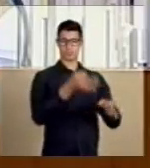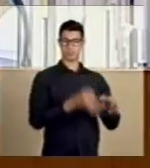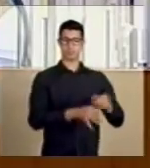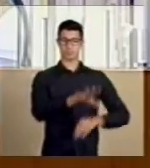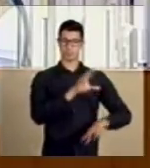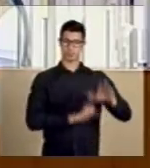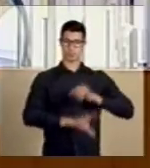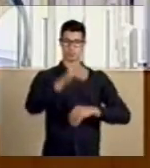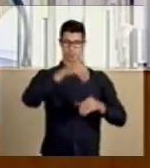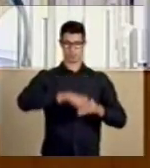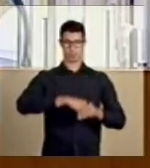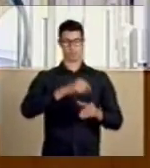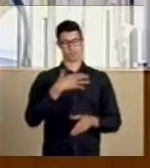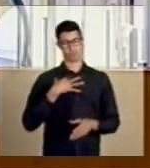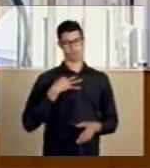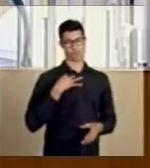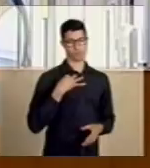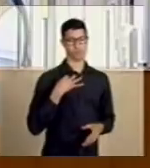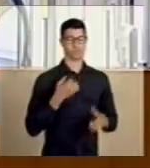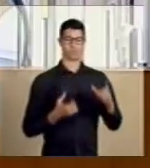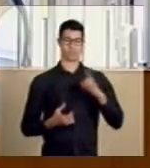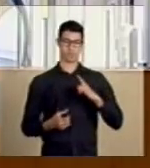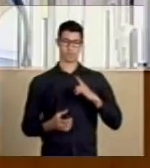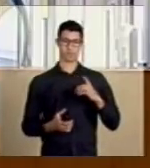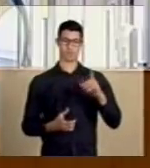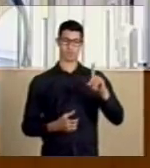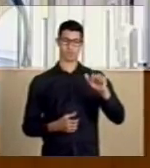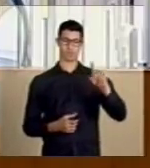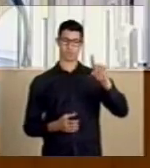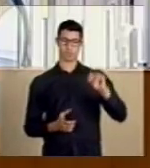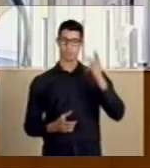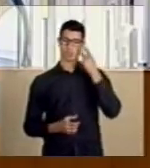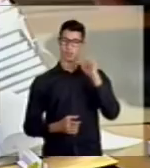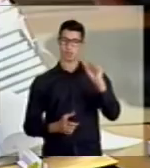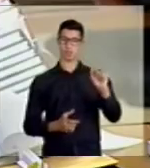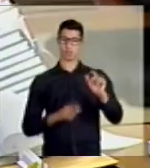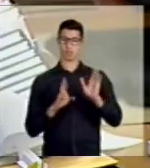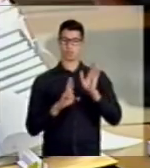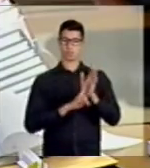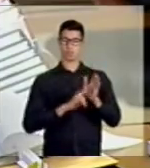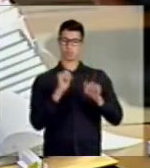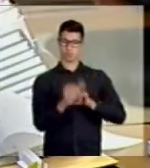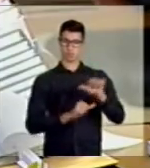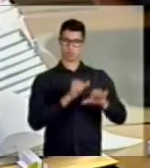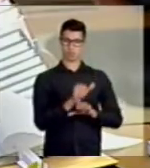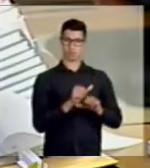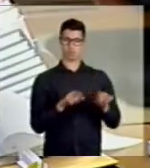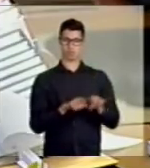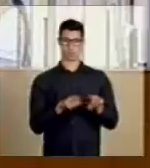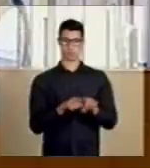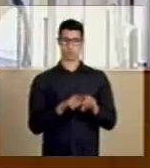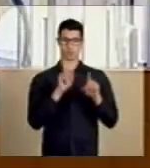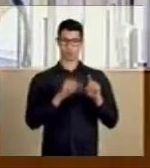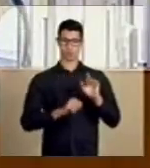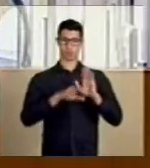ainda que na jurisdição voluntária, o dado necessário para que esse registro se altere. E este